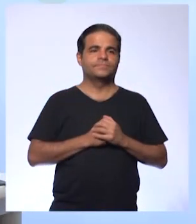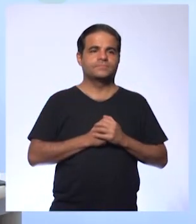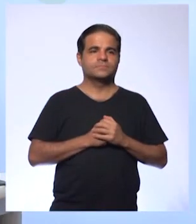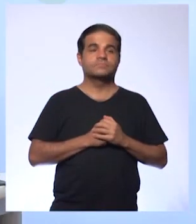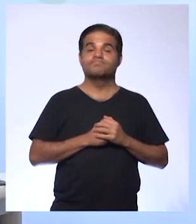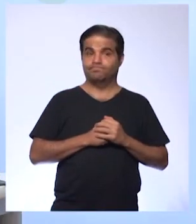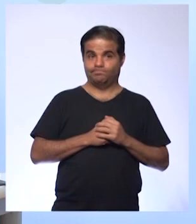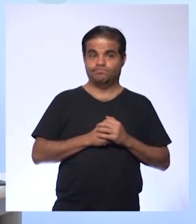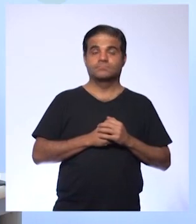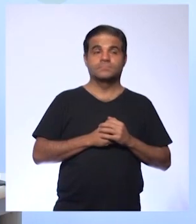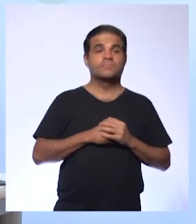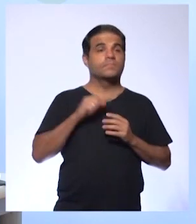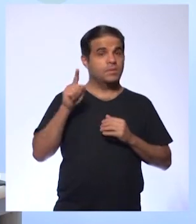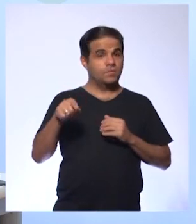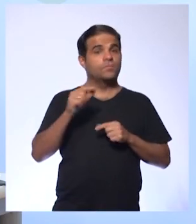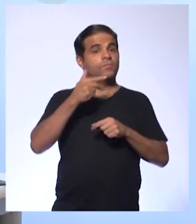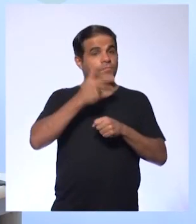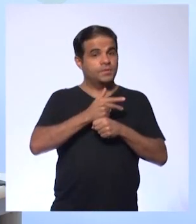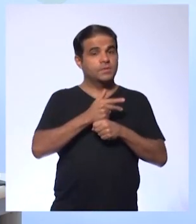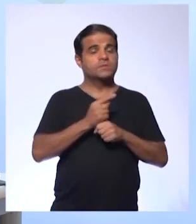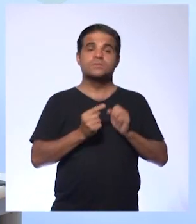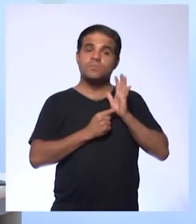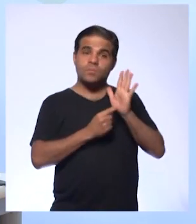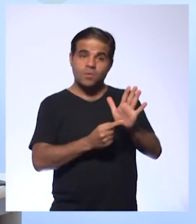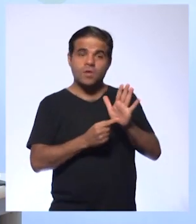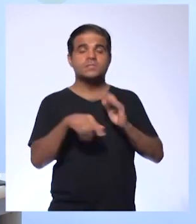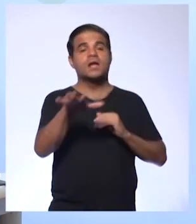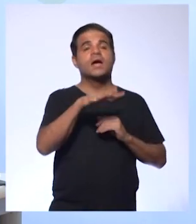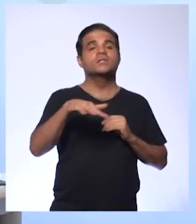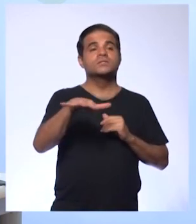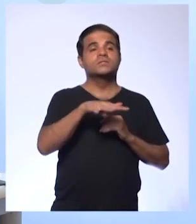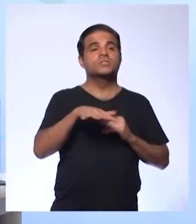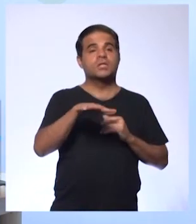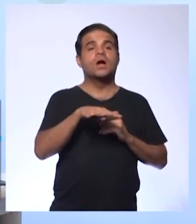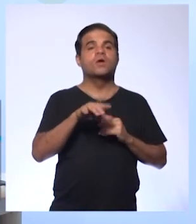Bom, isso aí é um vídeo aí que retrata aí a região, né,